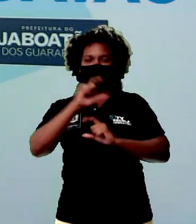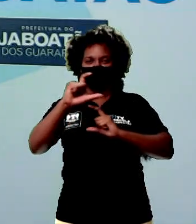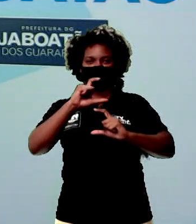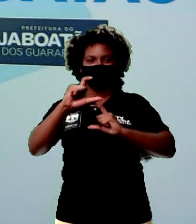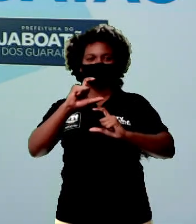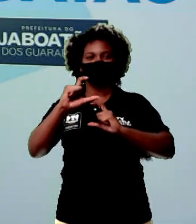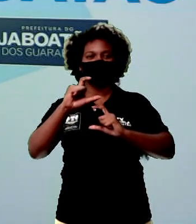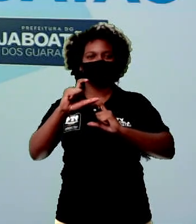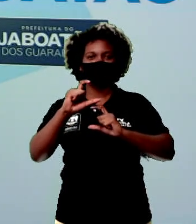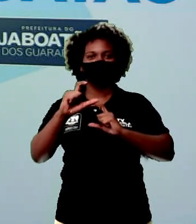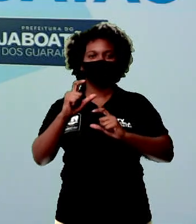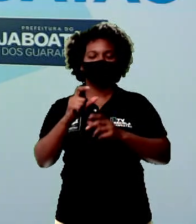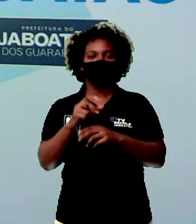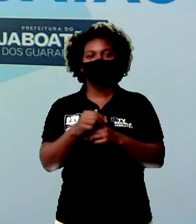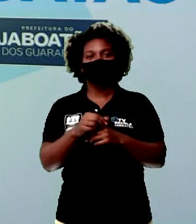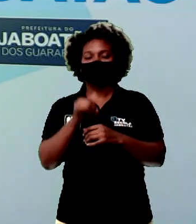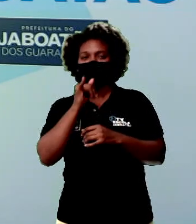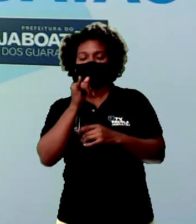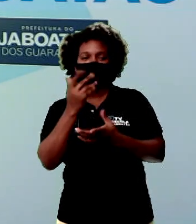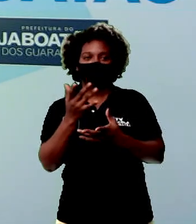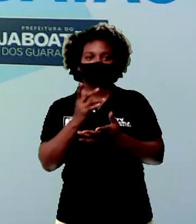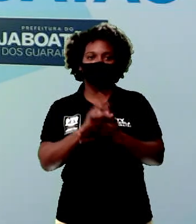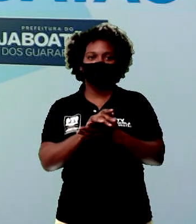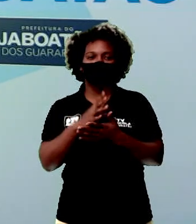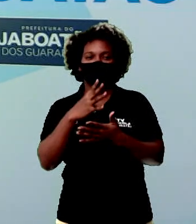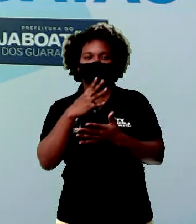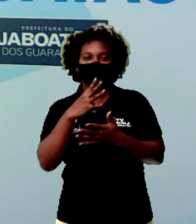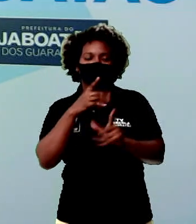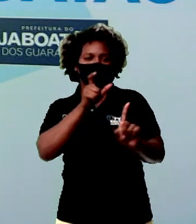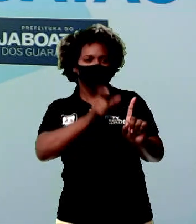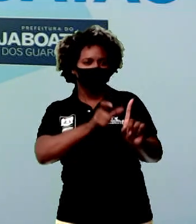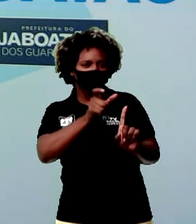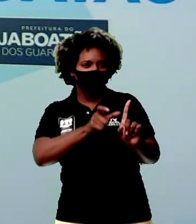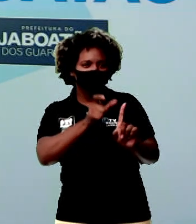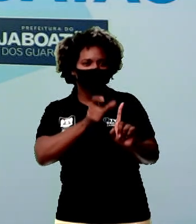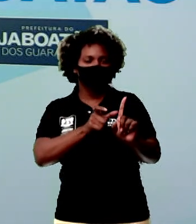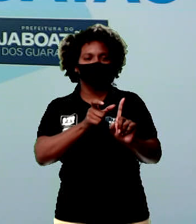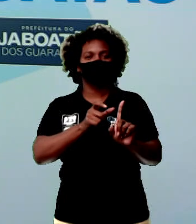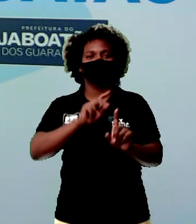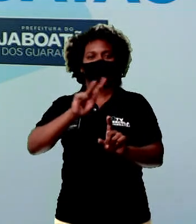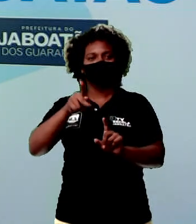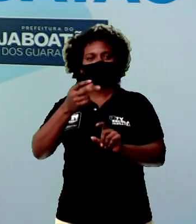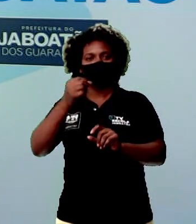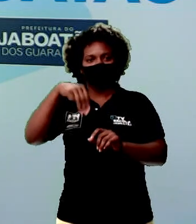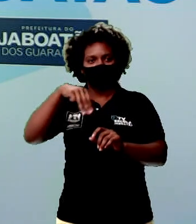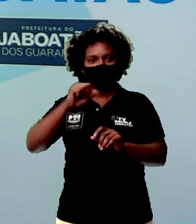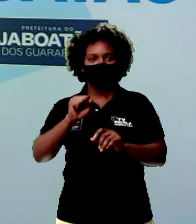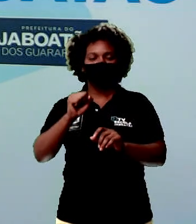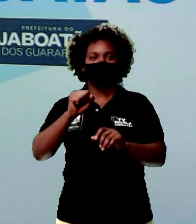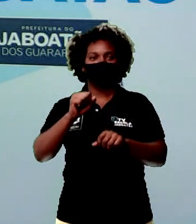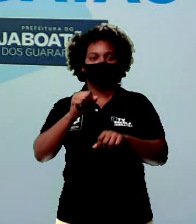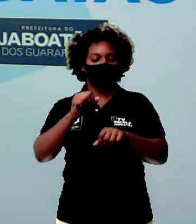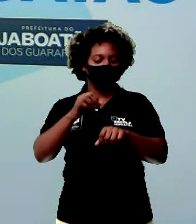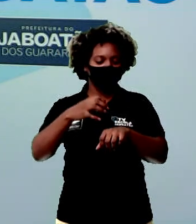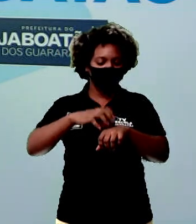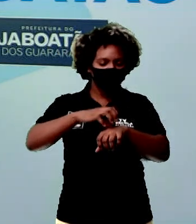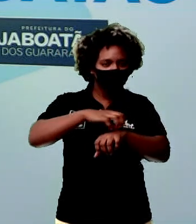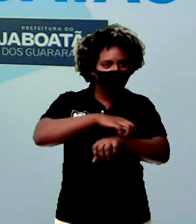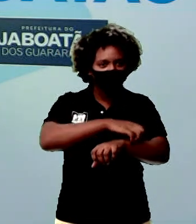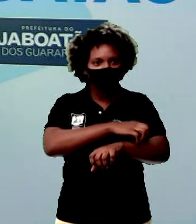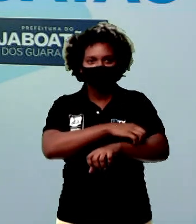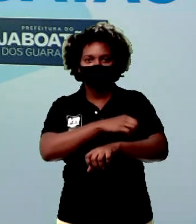É da história em quadrinhos, por exemplo, que a gente conhece aqueles personagens, Homem-Aranha, Capitã